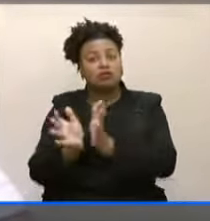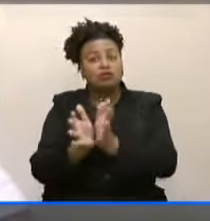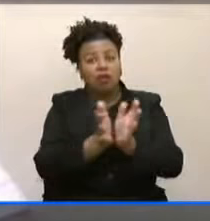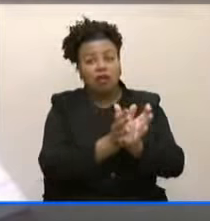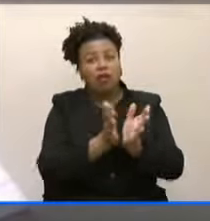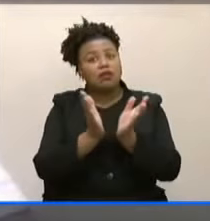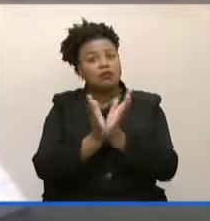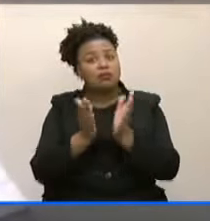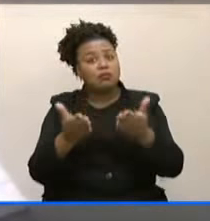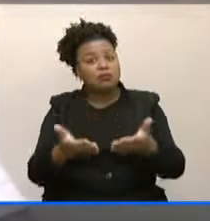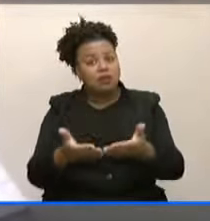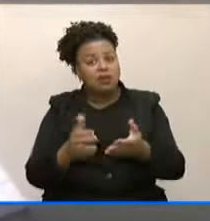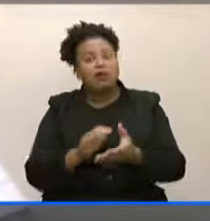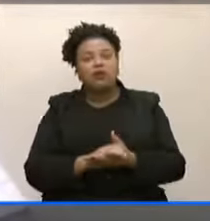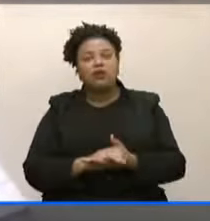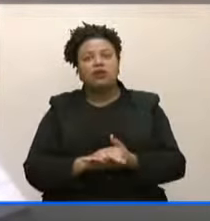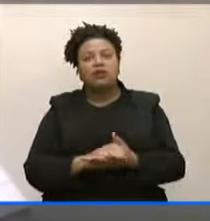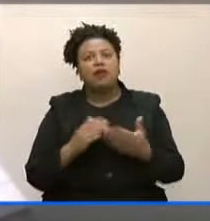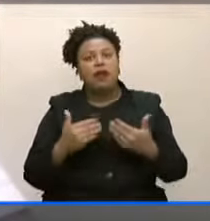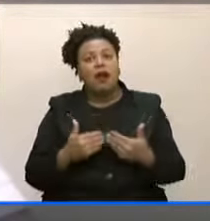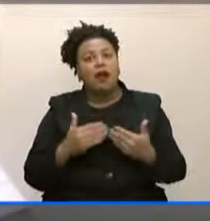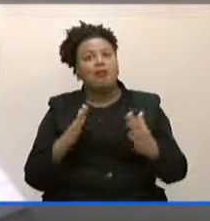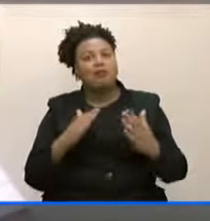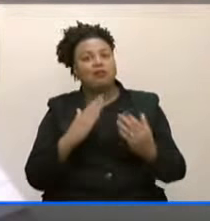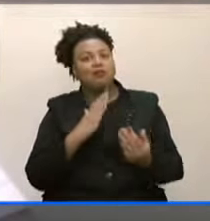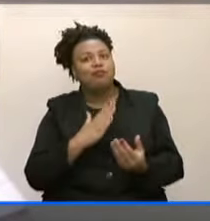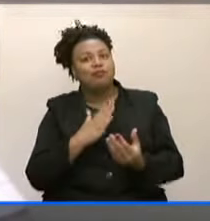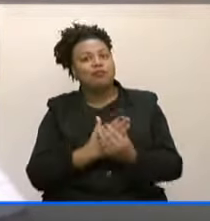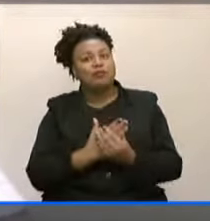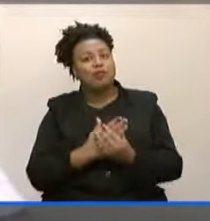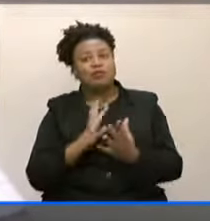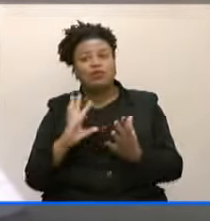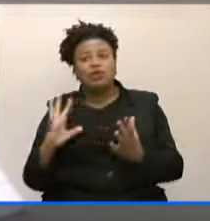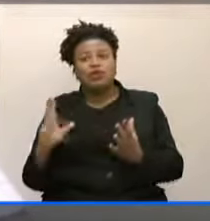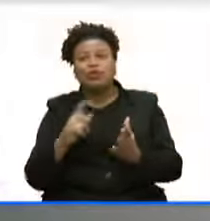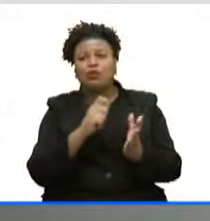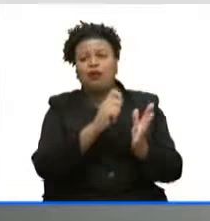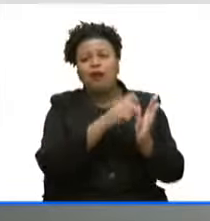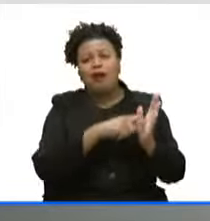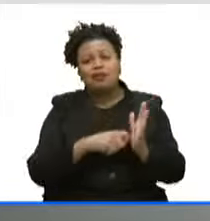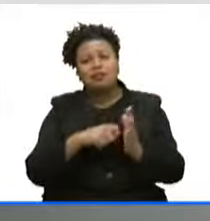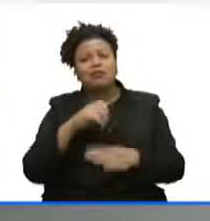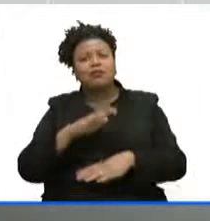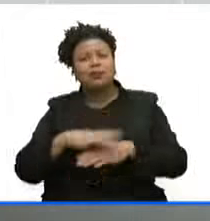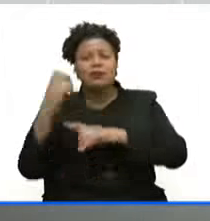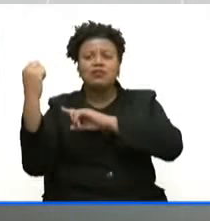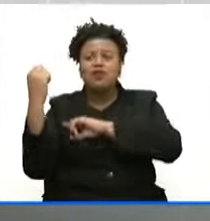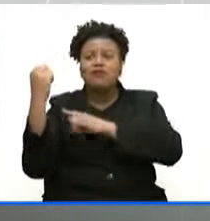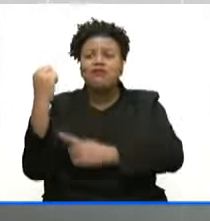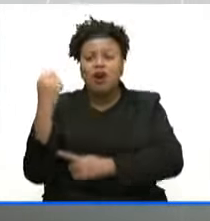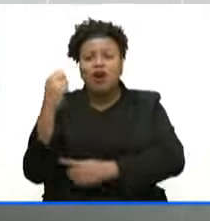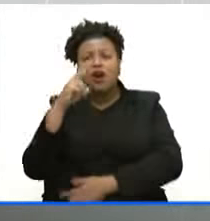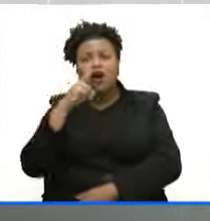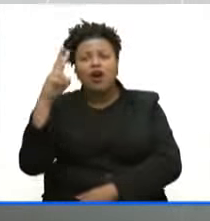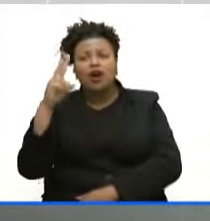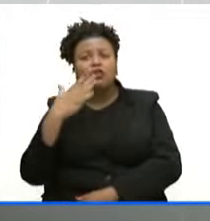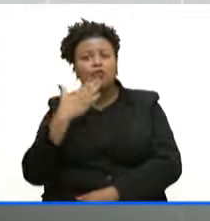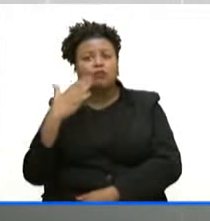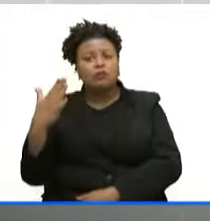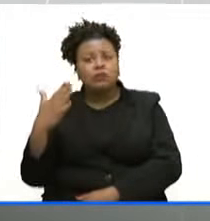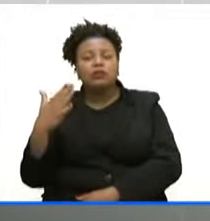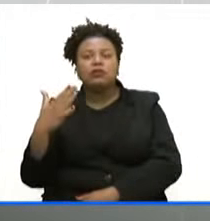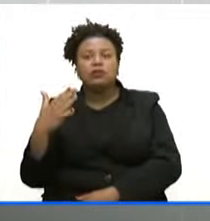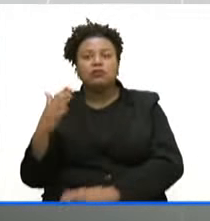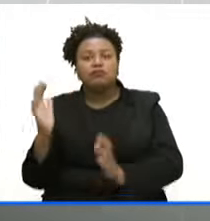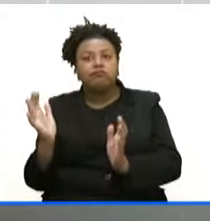comissão que vai abrir o processo ali para que todos assinem, para que fique mais forte esse pedido. Para os nossos companheiros